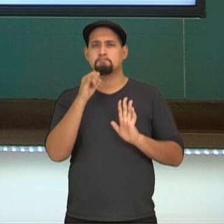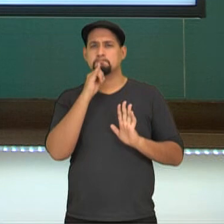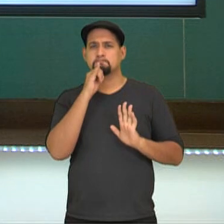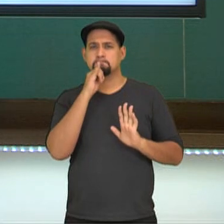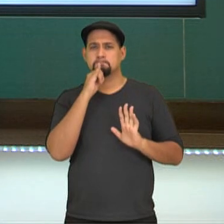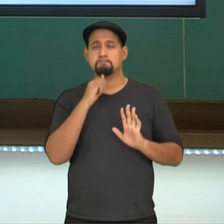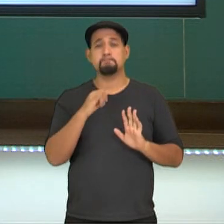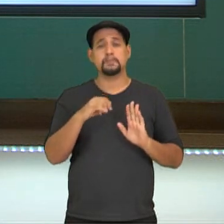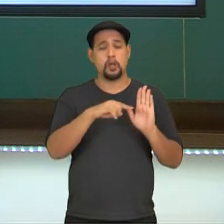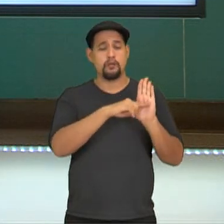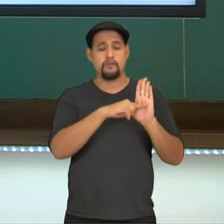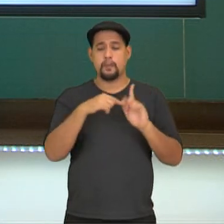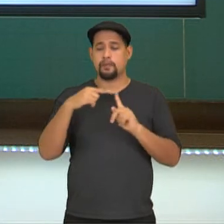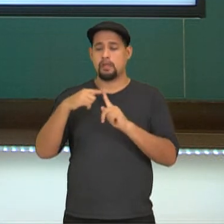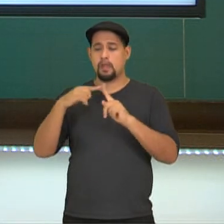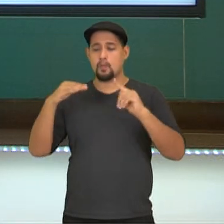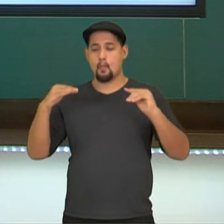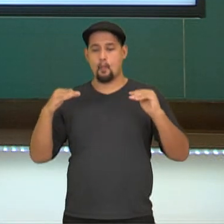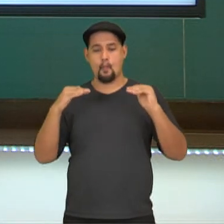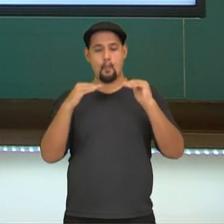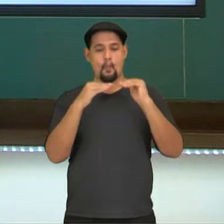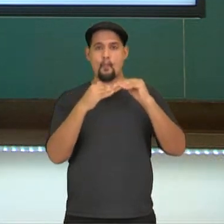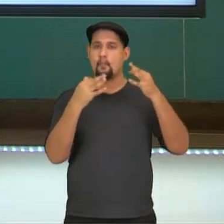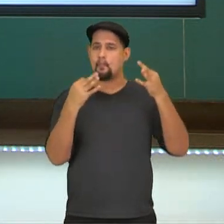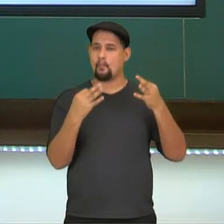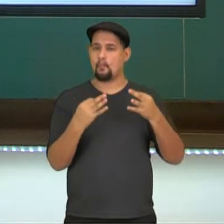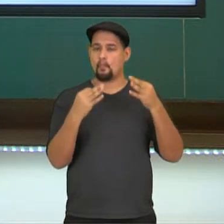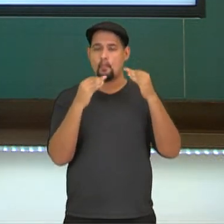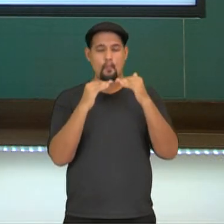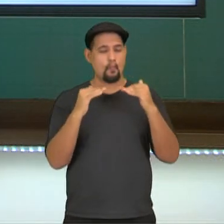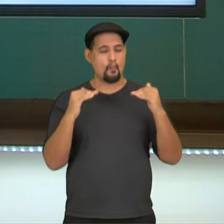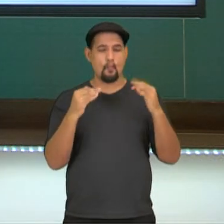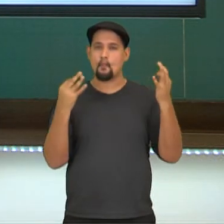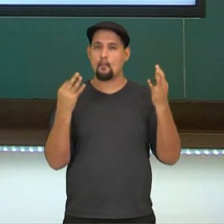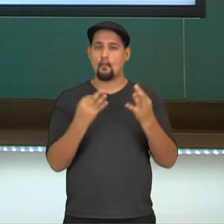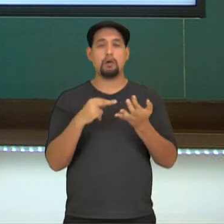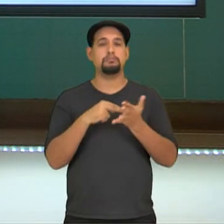carga negativa para positiva se alinhar ao campo. E para ele se alinhar ao campo, ó,